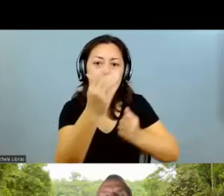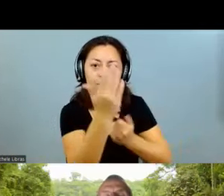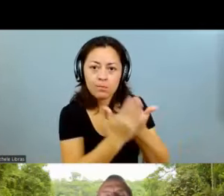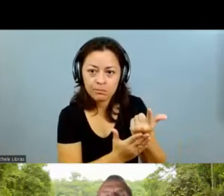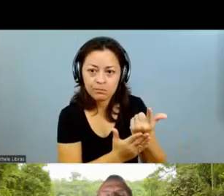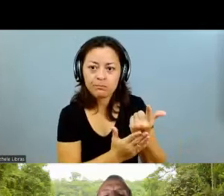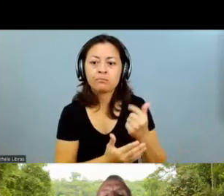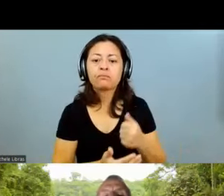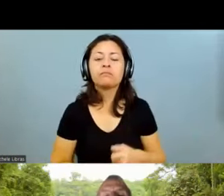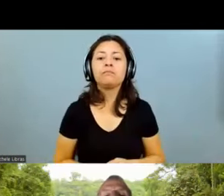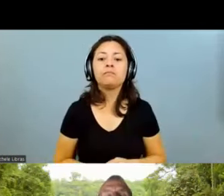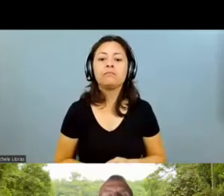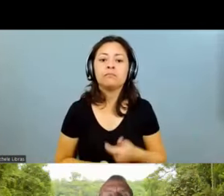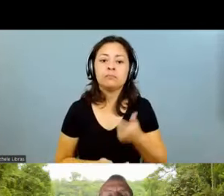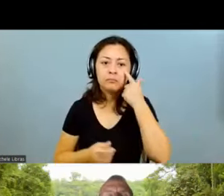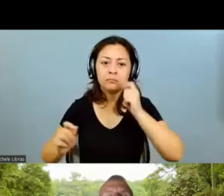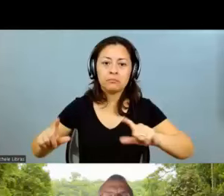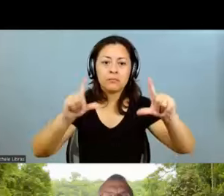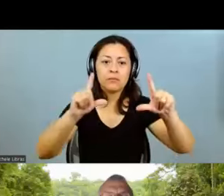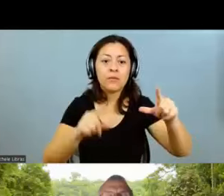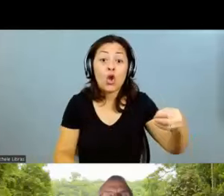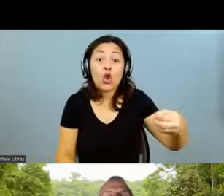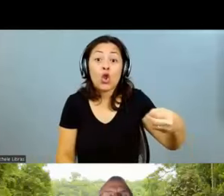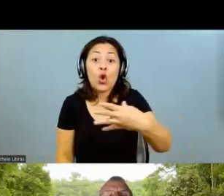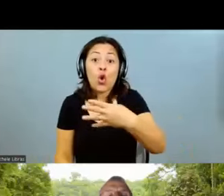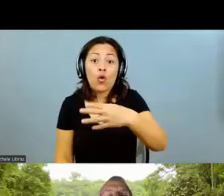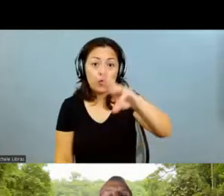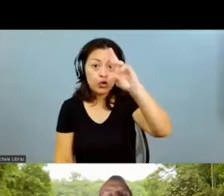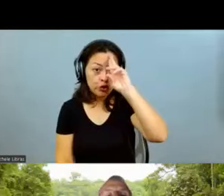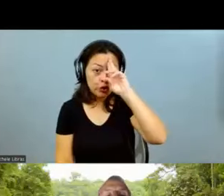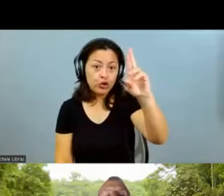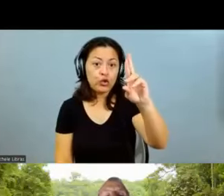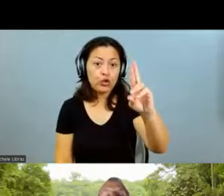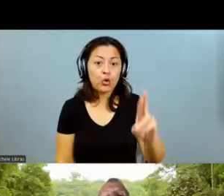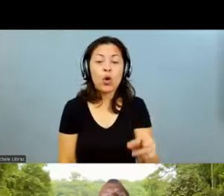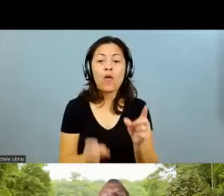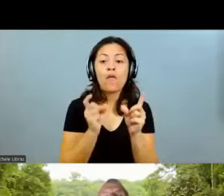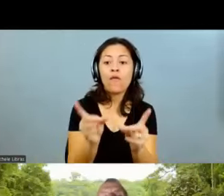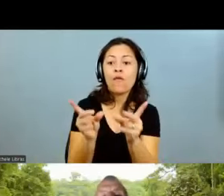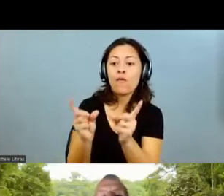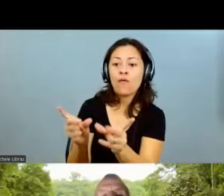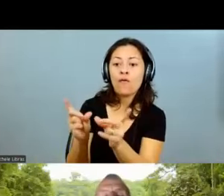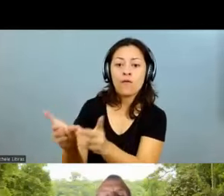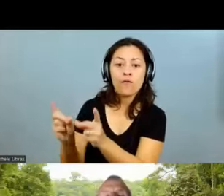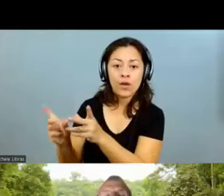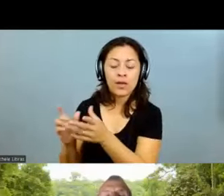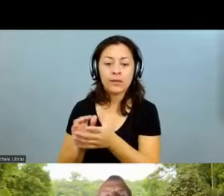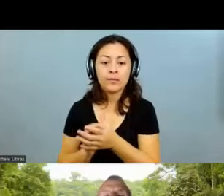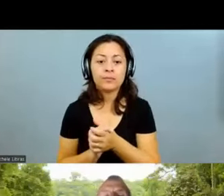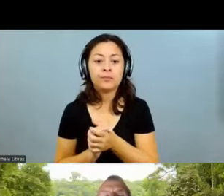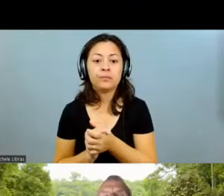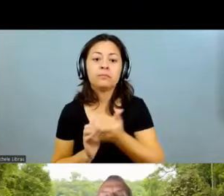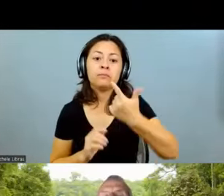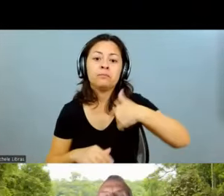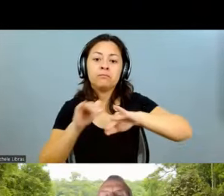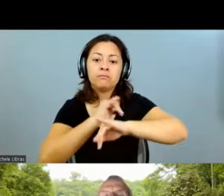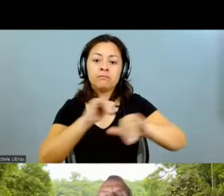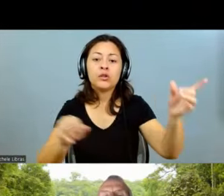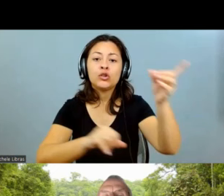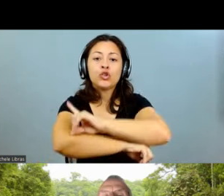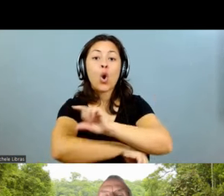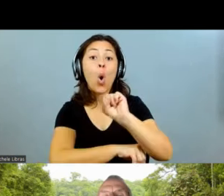comentaremos sobre o nosso novo diretor de vendas conforme comunicado ao mercado divulgado em 8 do